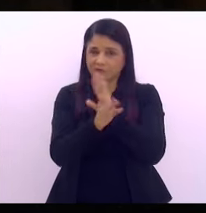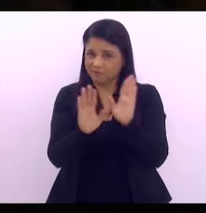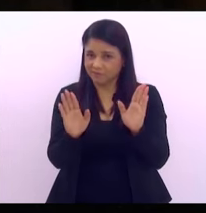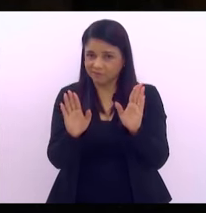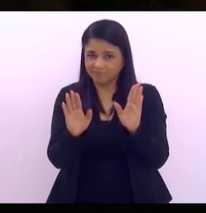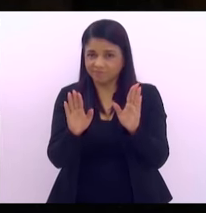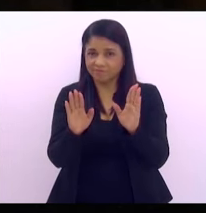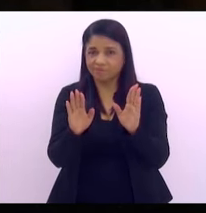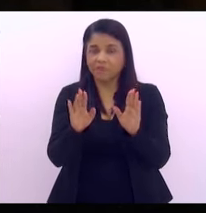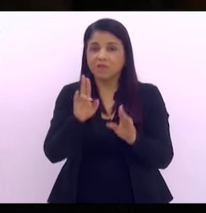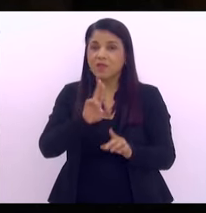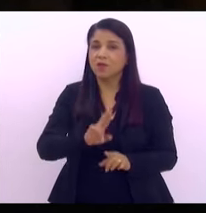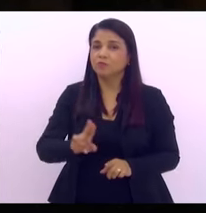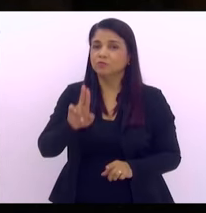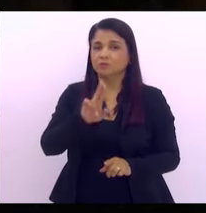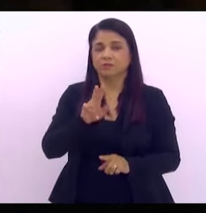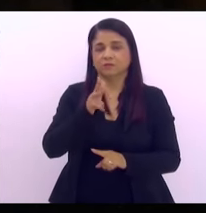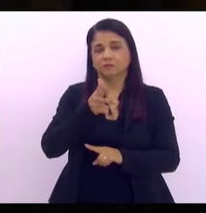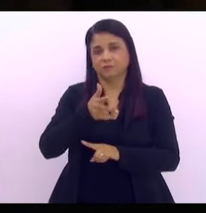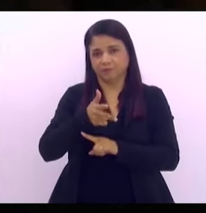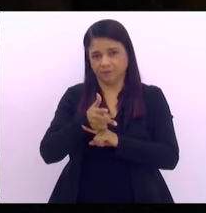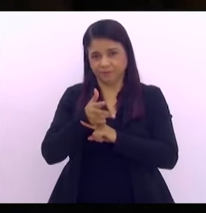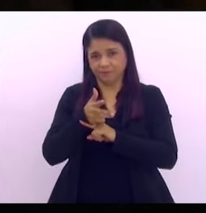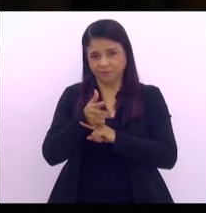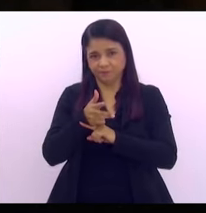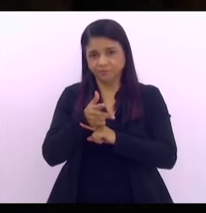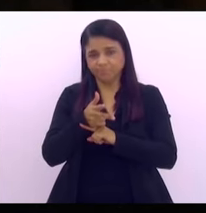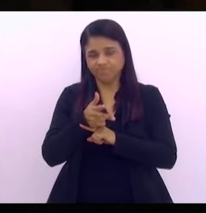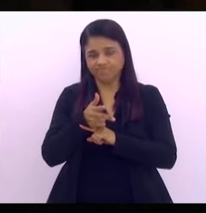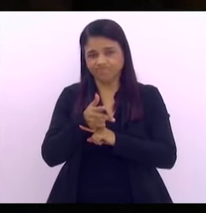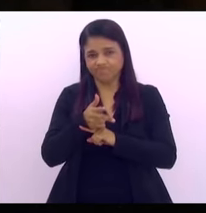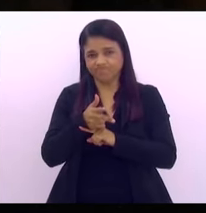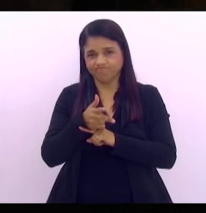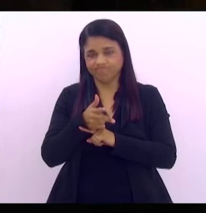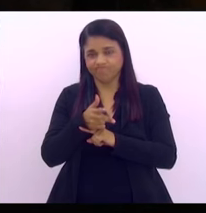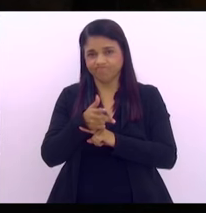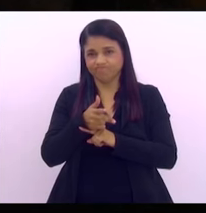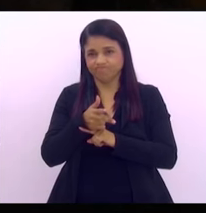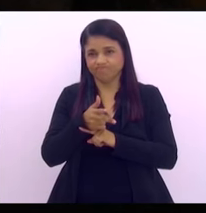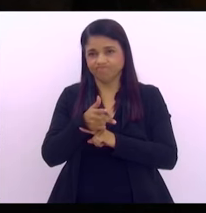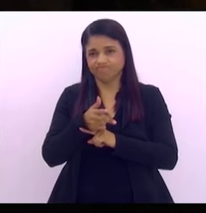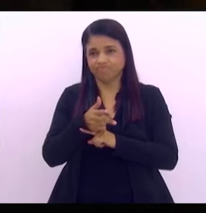na melhor utilização das câmeras. Agora, senhora presidente,